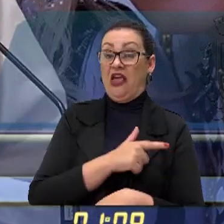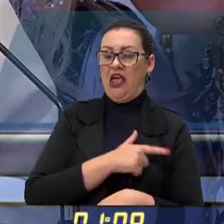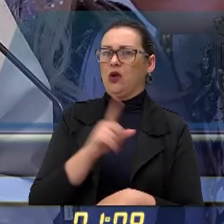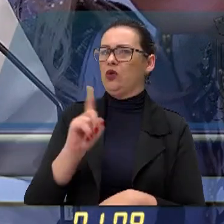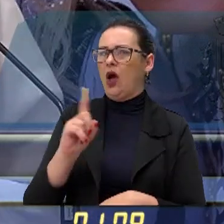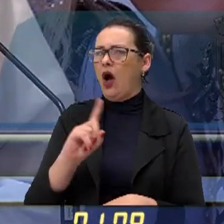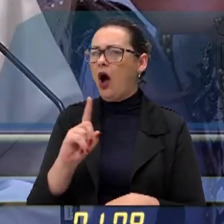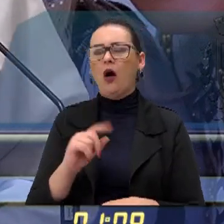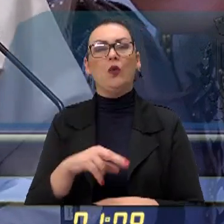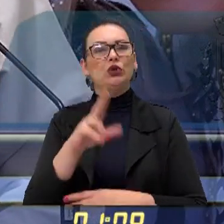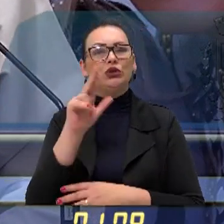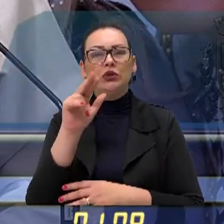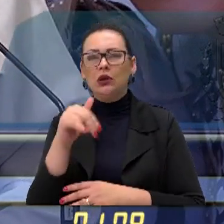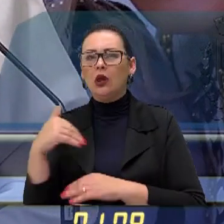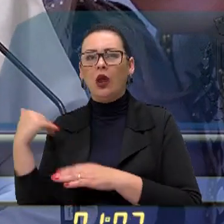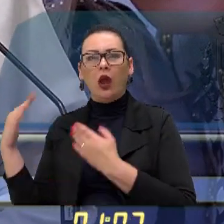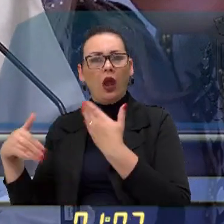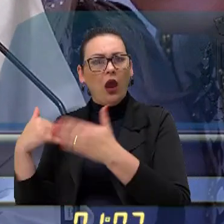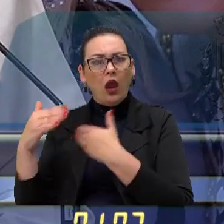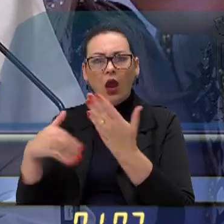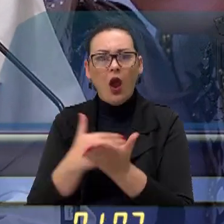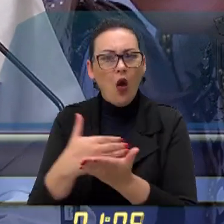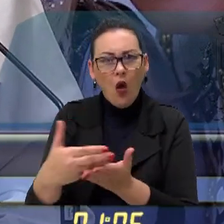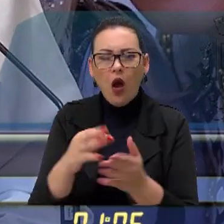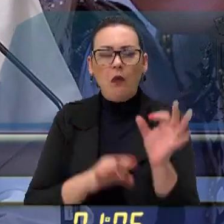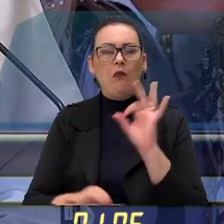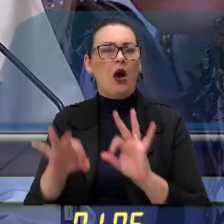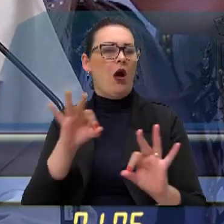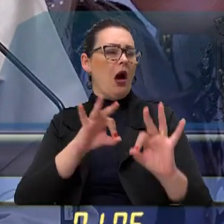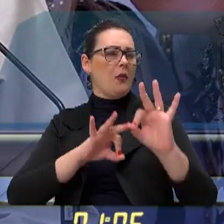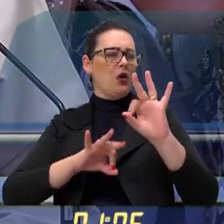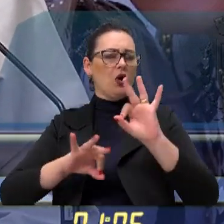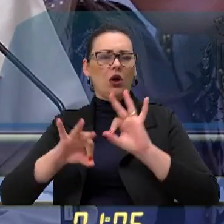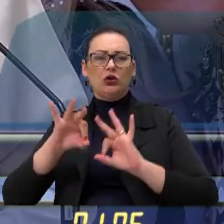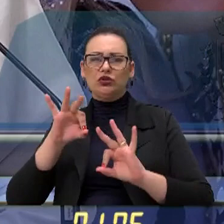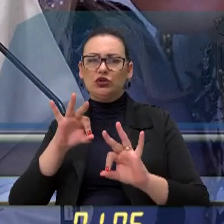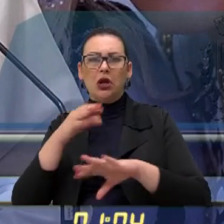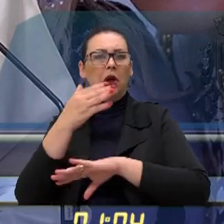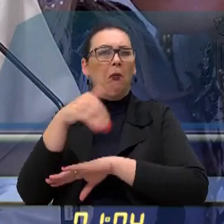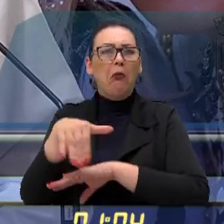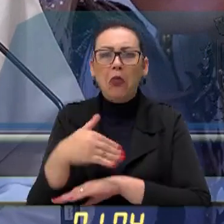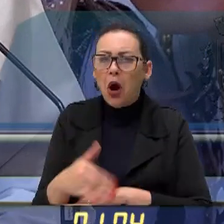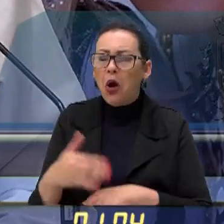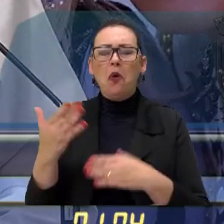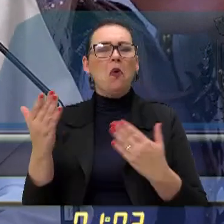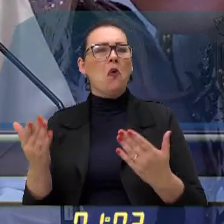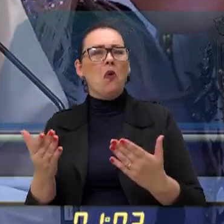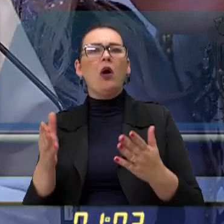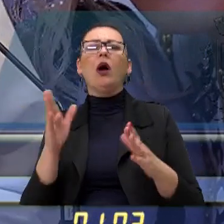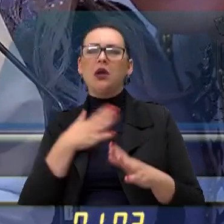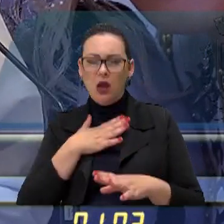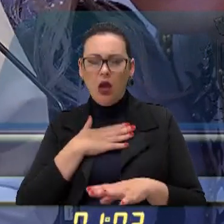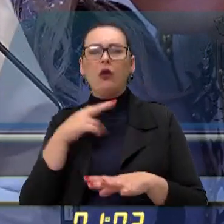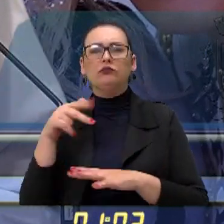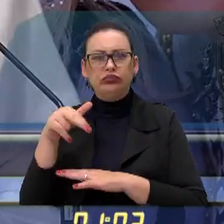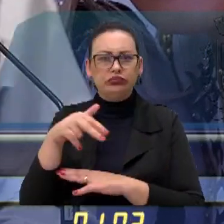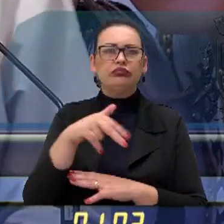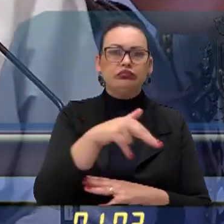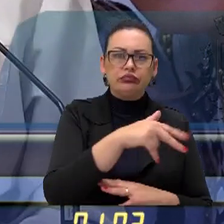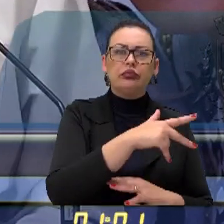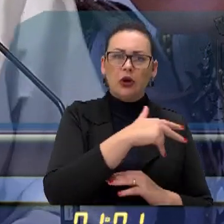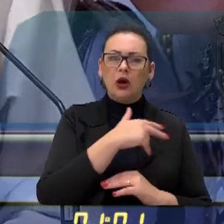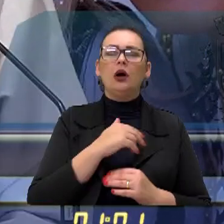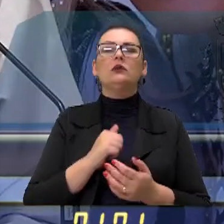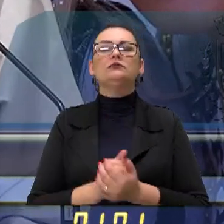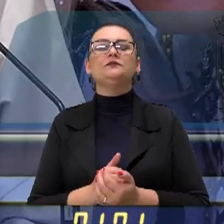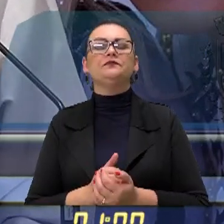E ninguém ao longo, desde que nós ingressamos com o projeto na rua e tenho andado muito, inclusive no